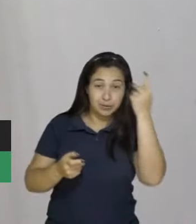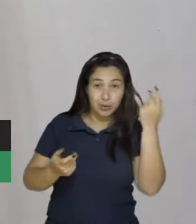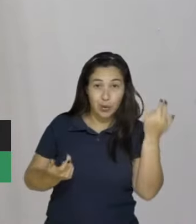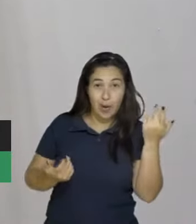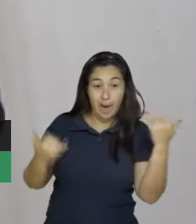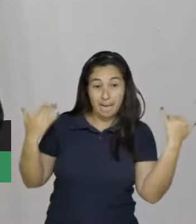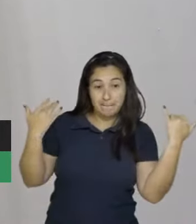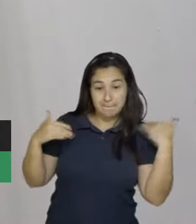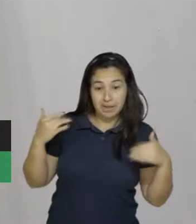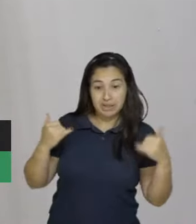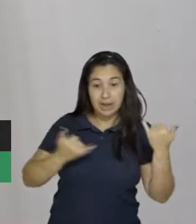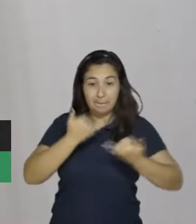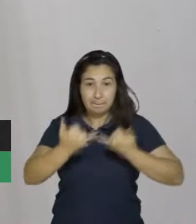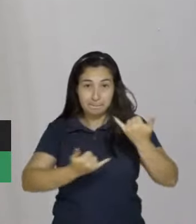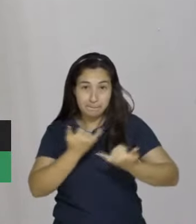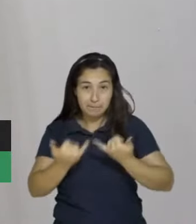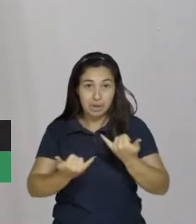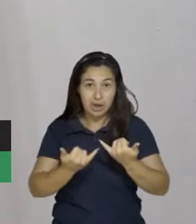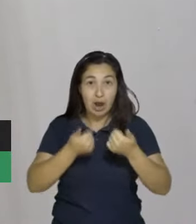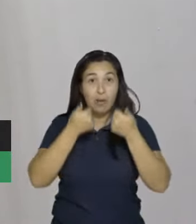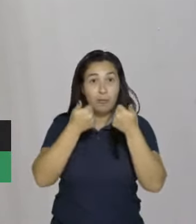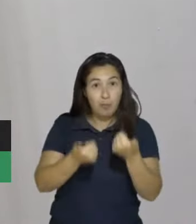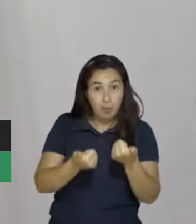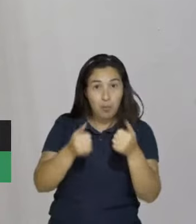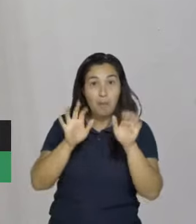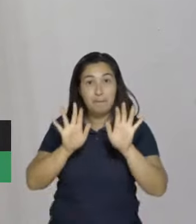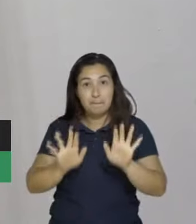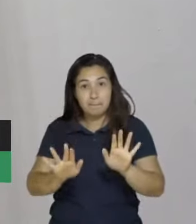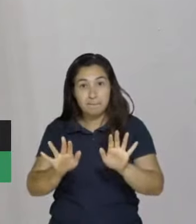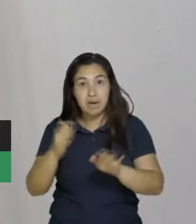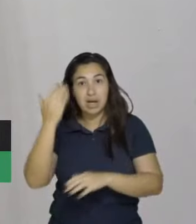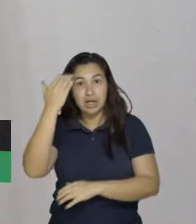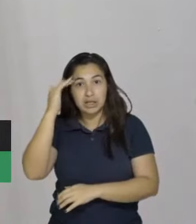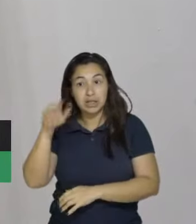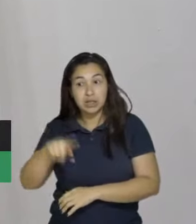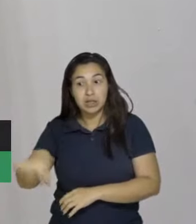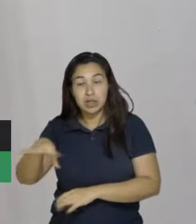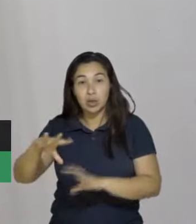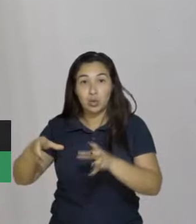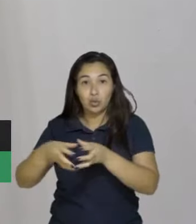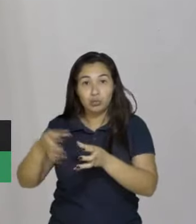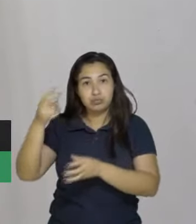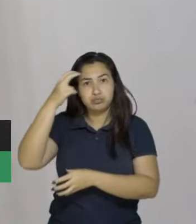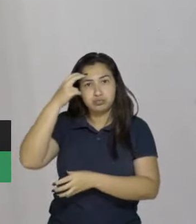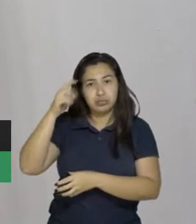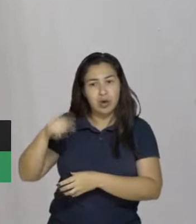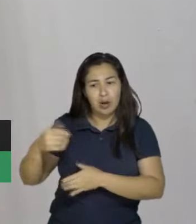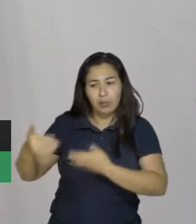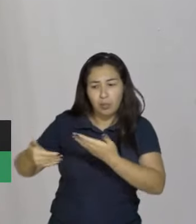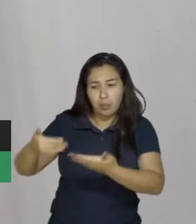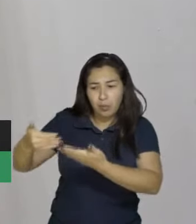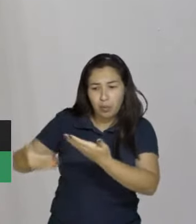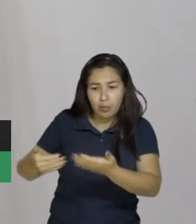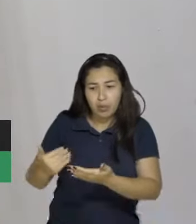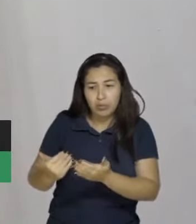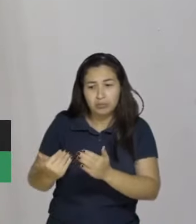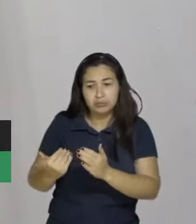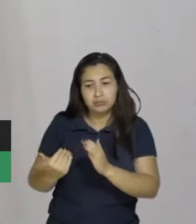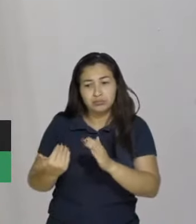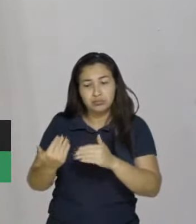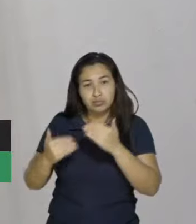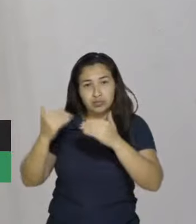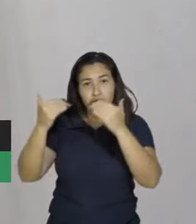mas é importante entender esse setor cultural, que é uma cadeia longa de desenvolvimento econômico, social